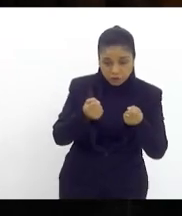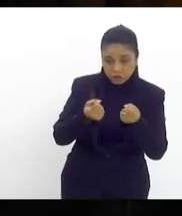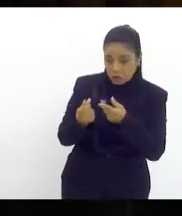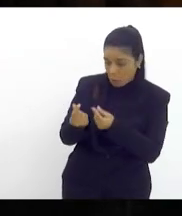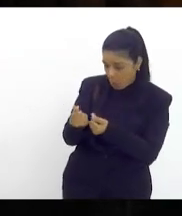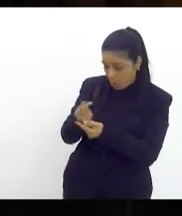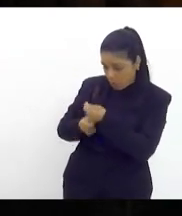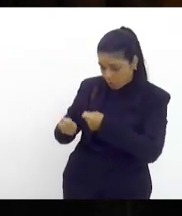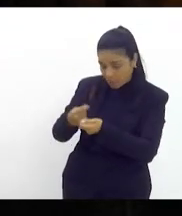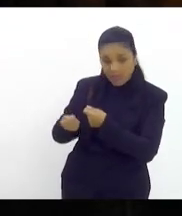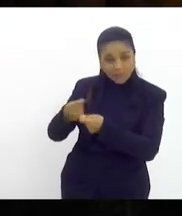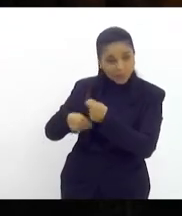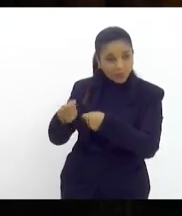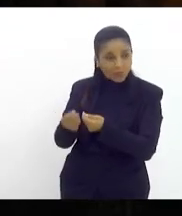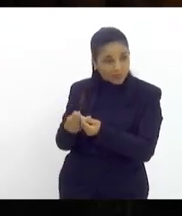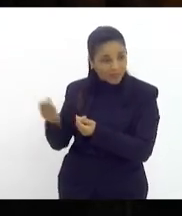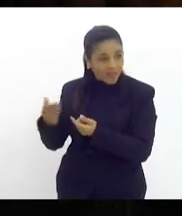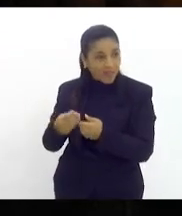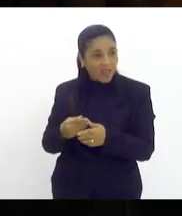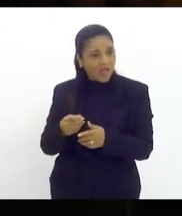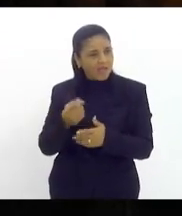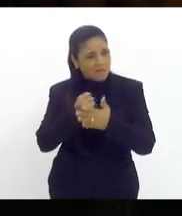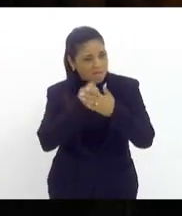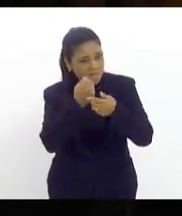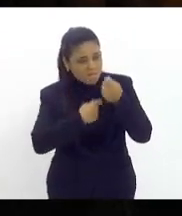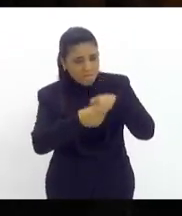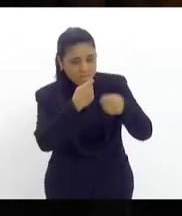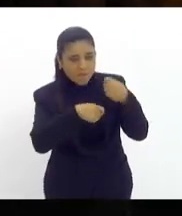essas empresas são covardes